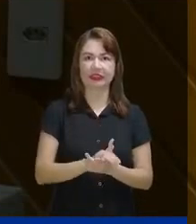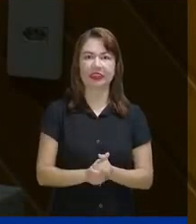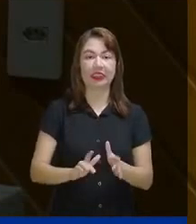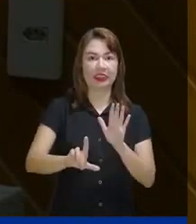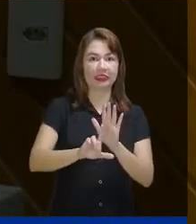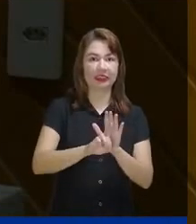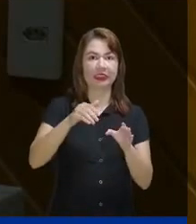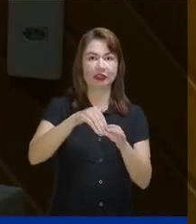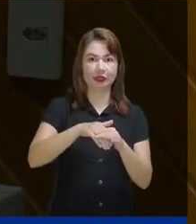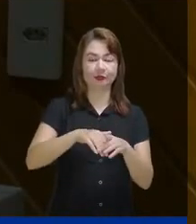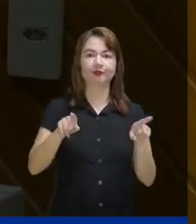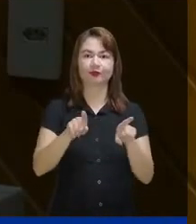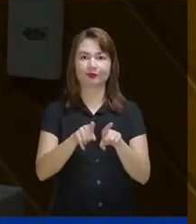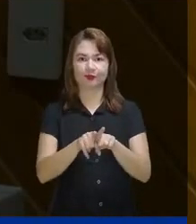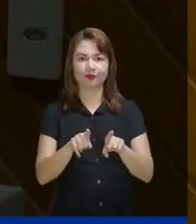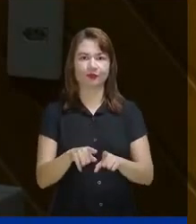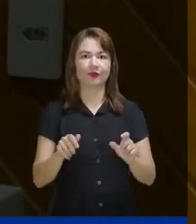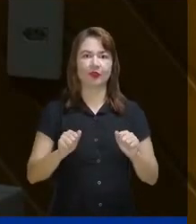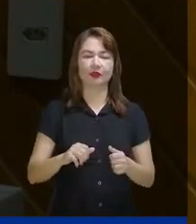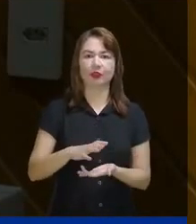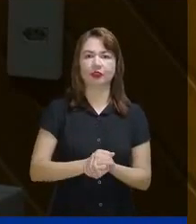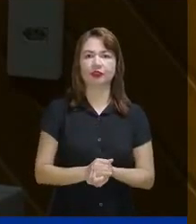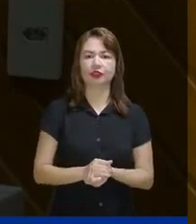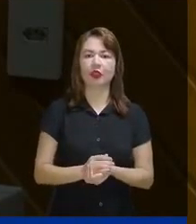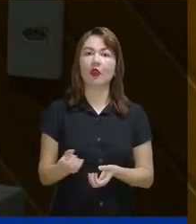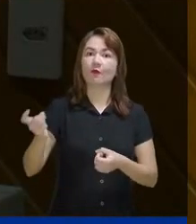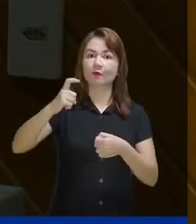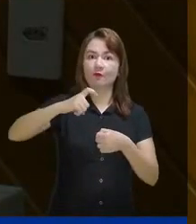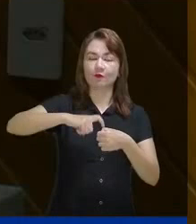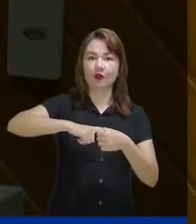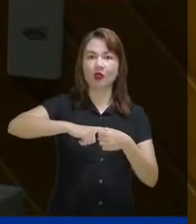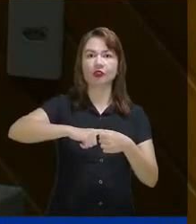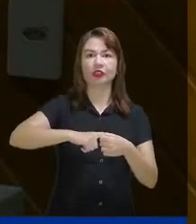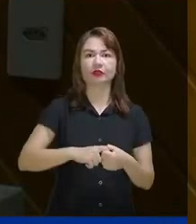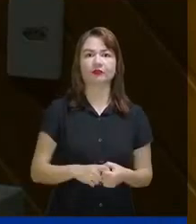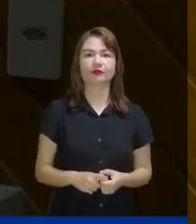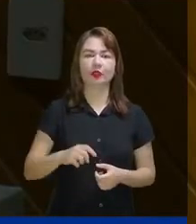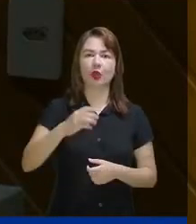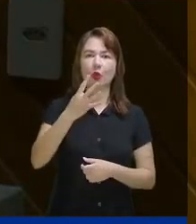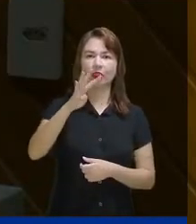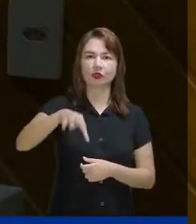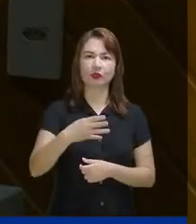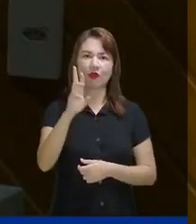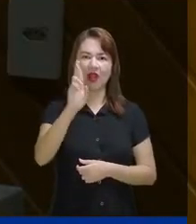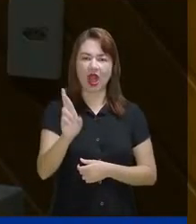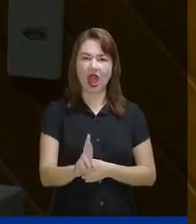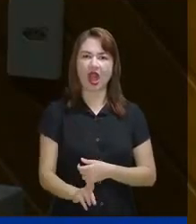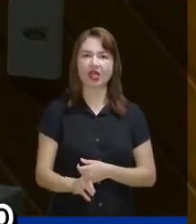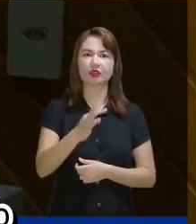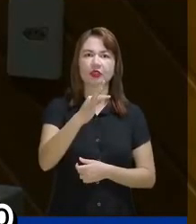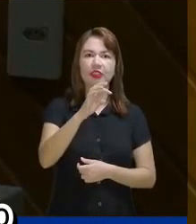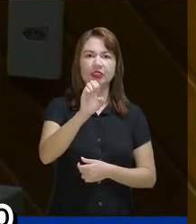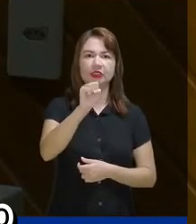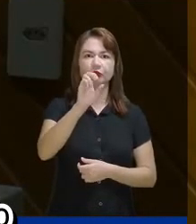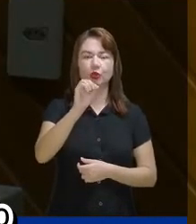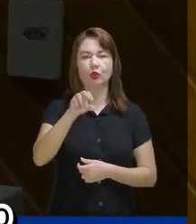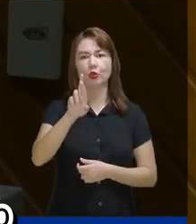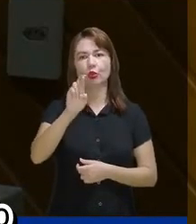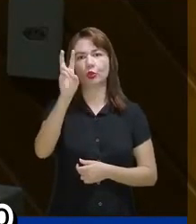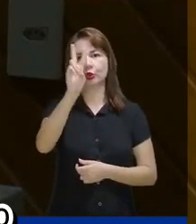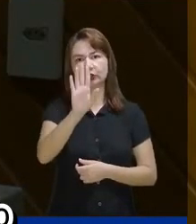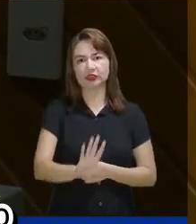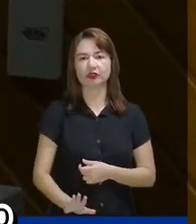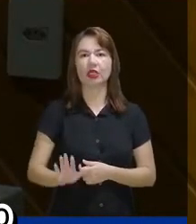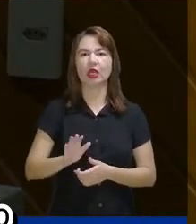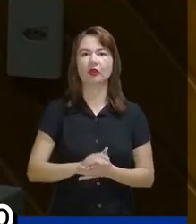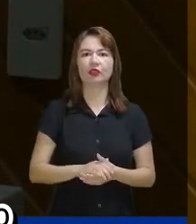Deve a candidata, portanto, proceder ao recolhimento ao Tesouro Nacional no valor de R$ 4.000, nos termos do parágrafo 3º do